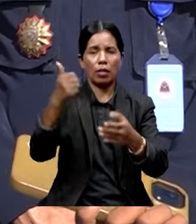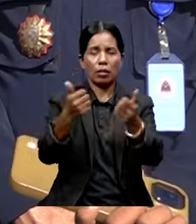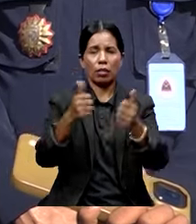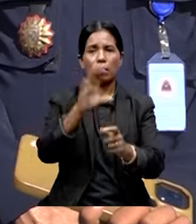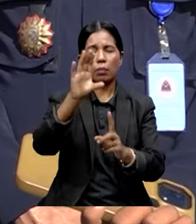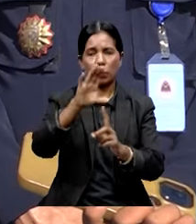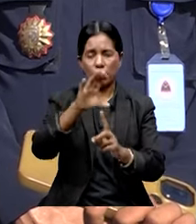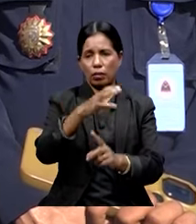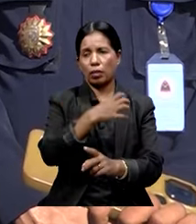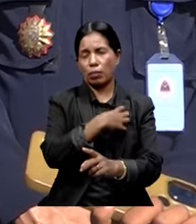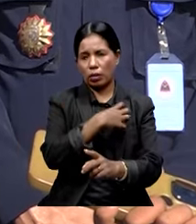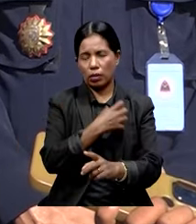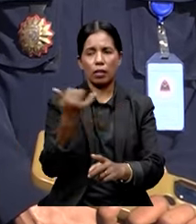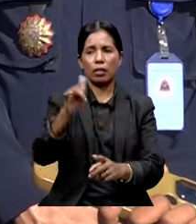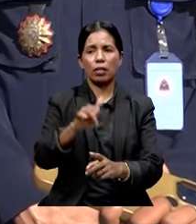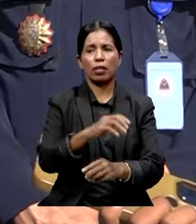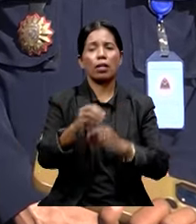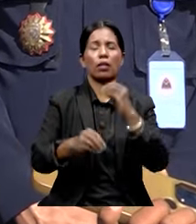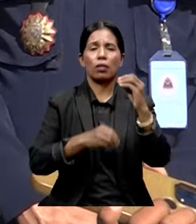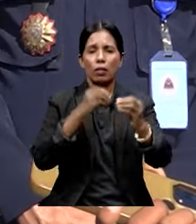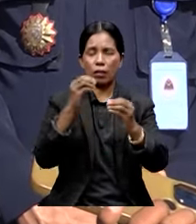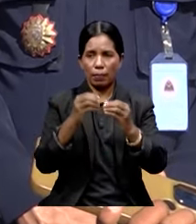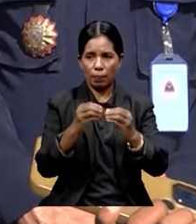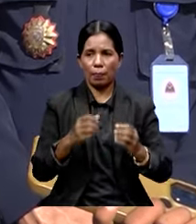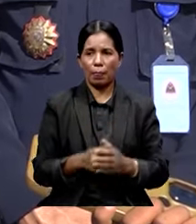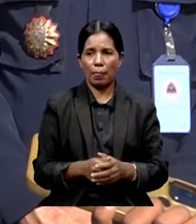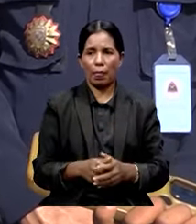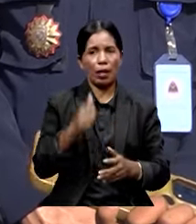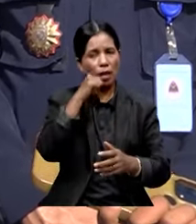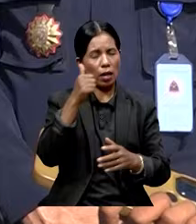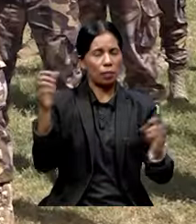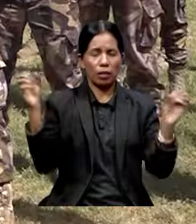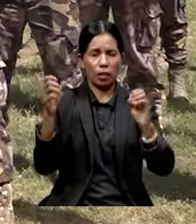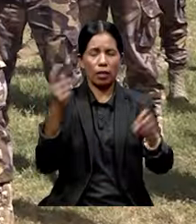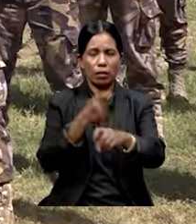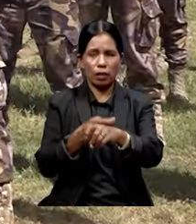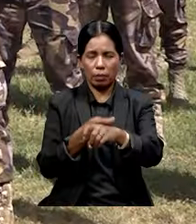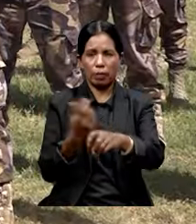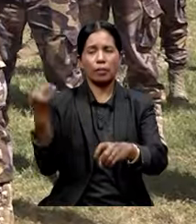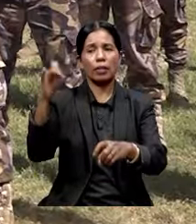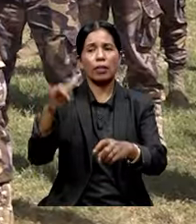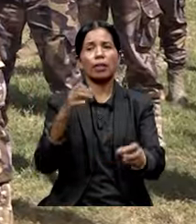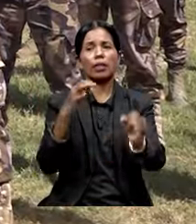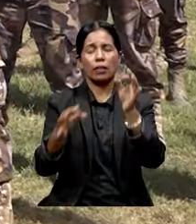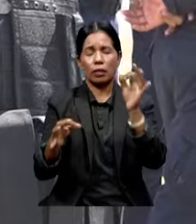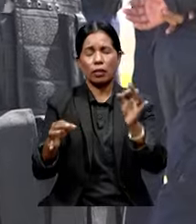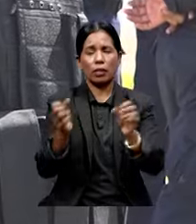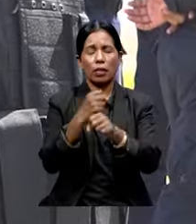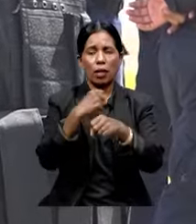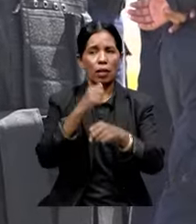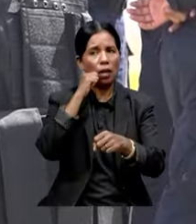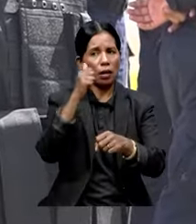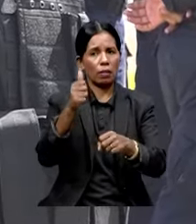autoridade policial. Ne significa katak, aban lá é tempo basira. Quando sira alo aban, ne